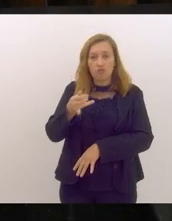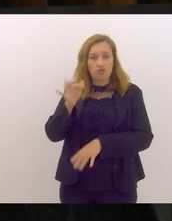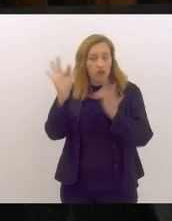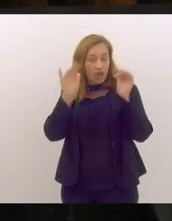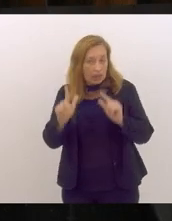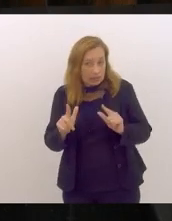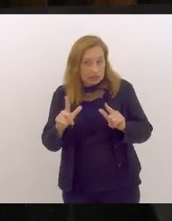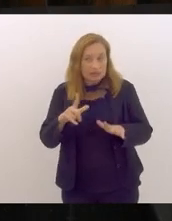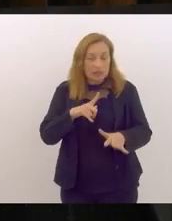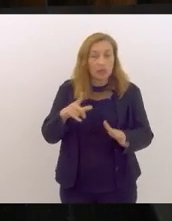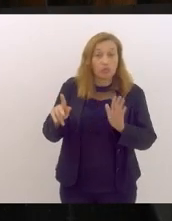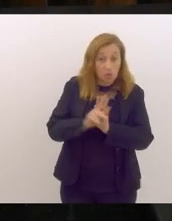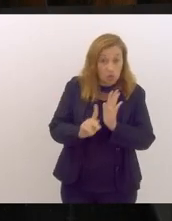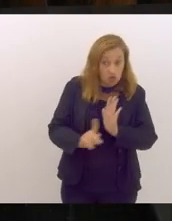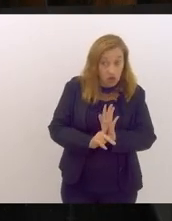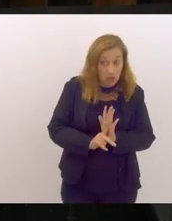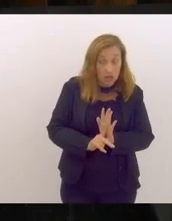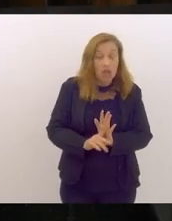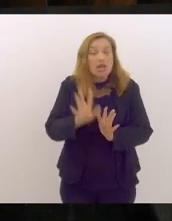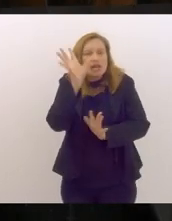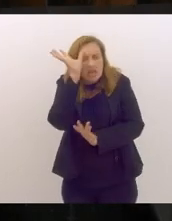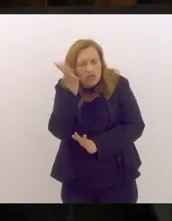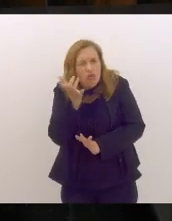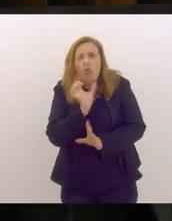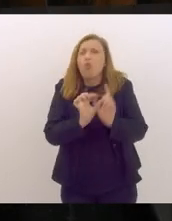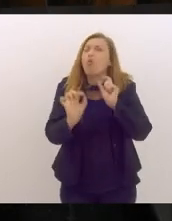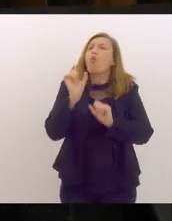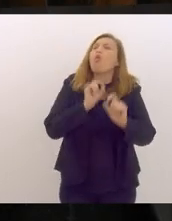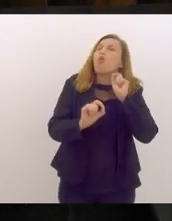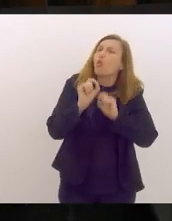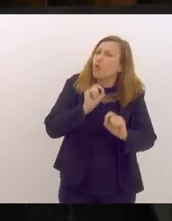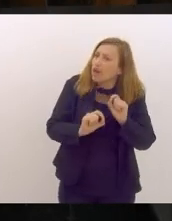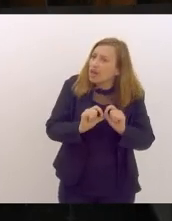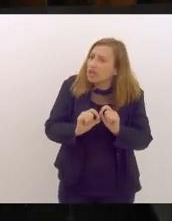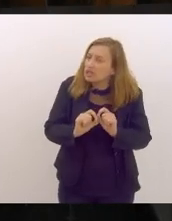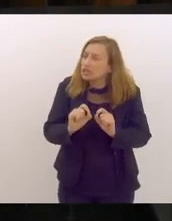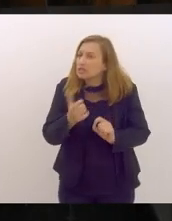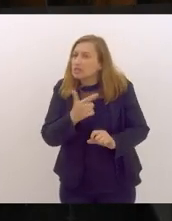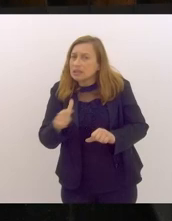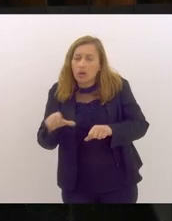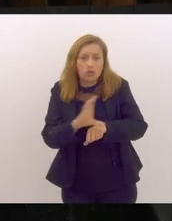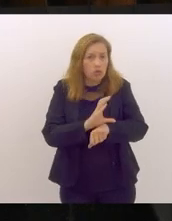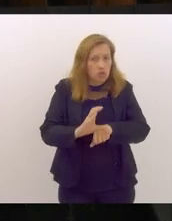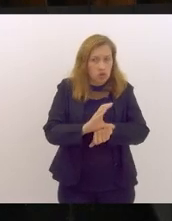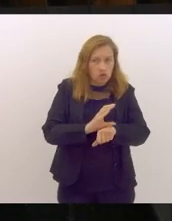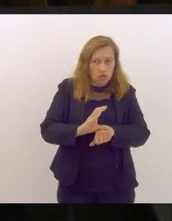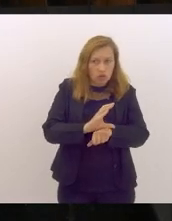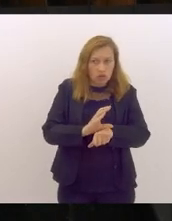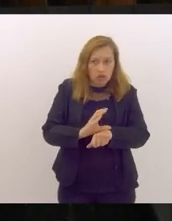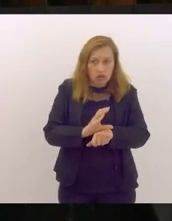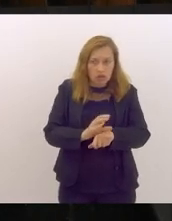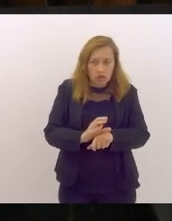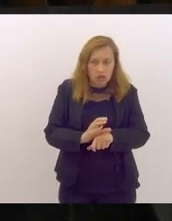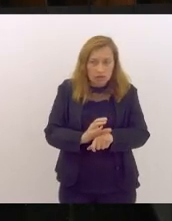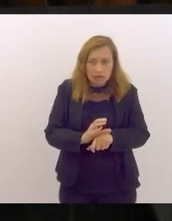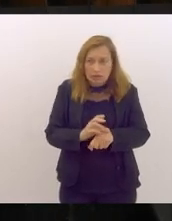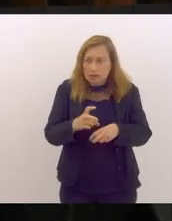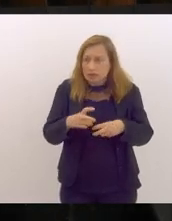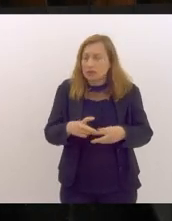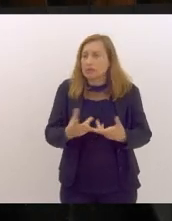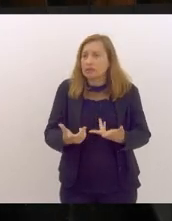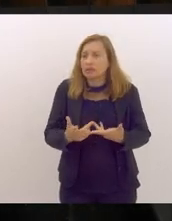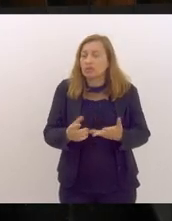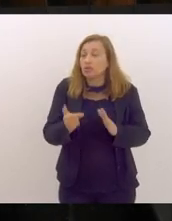esse projeto, ele resolveu, de forma inconstitucional, numa burla gritante